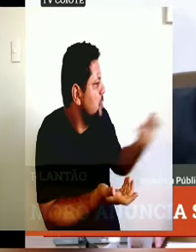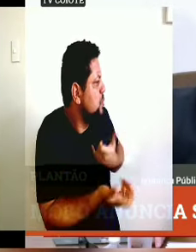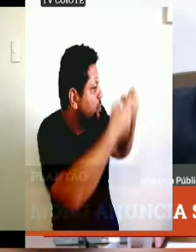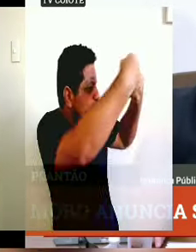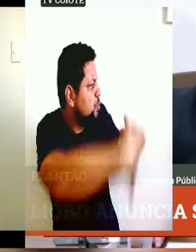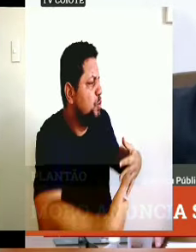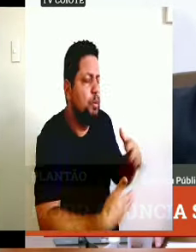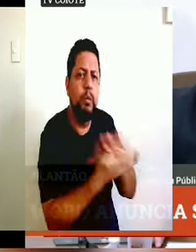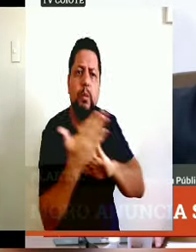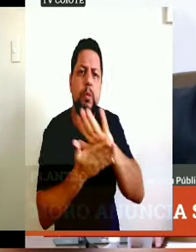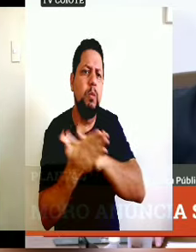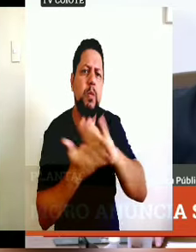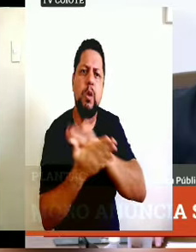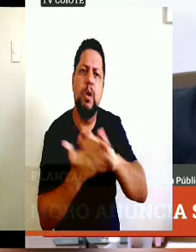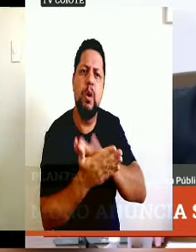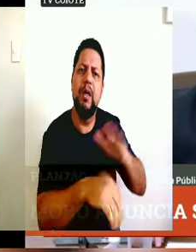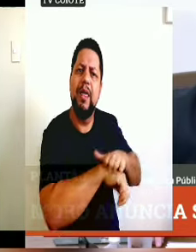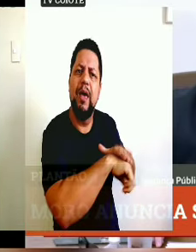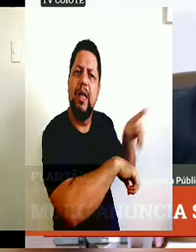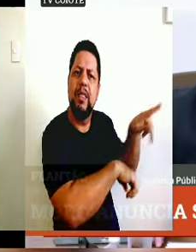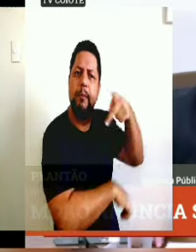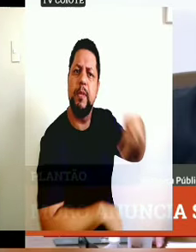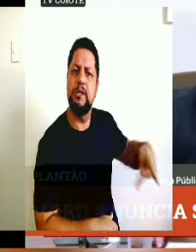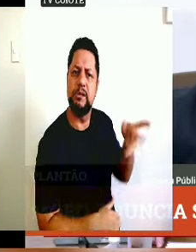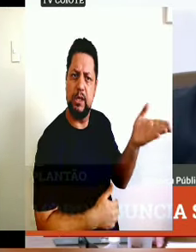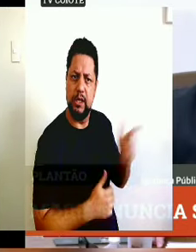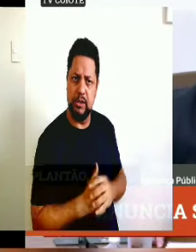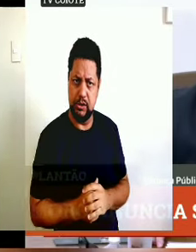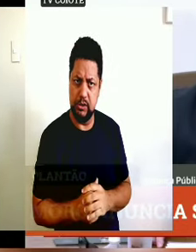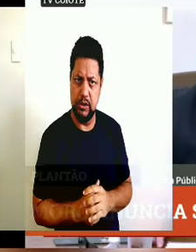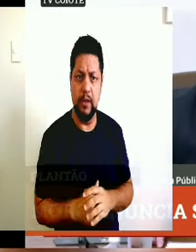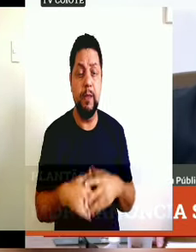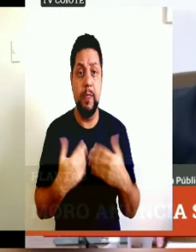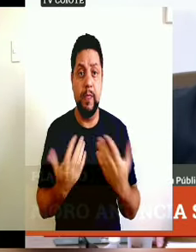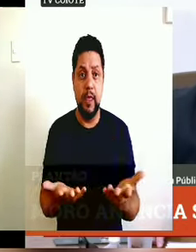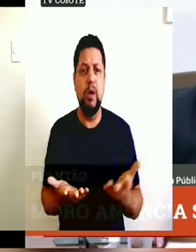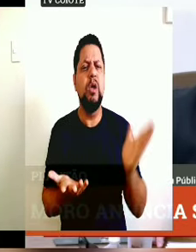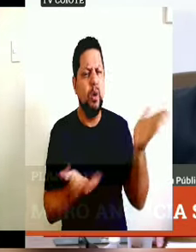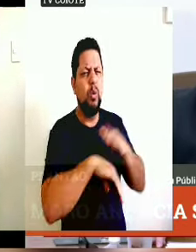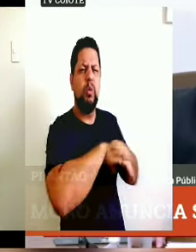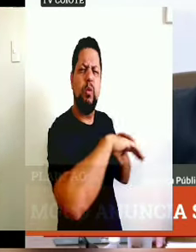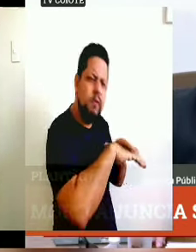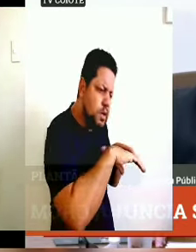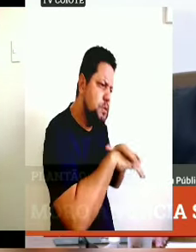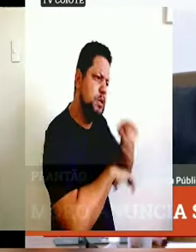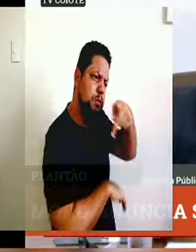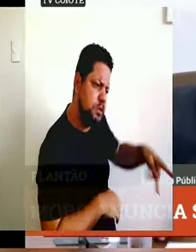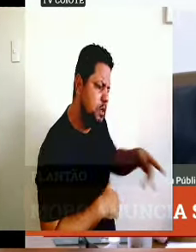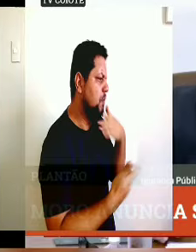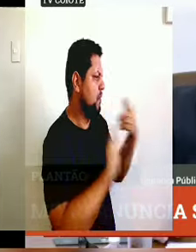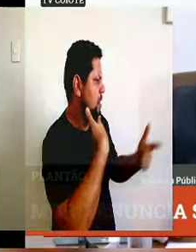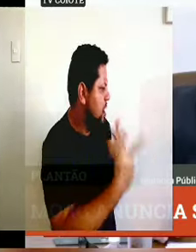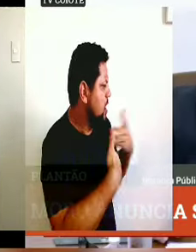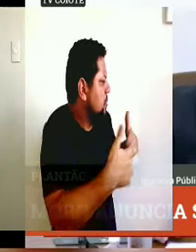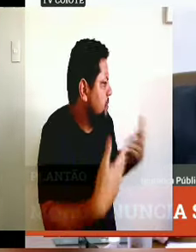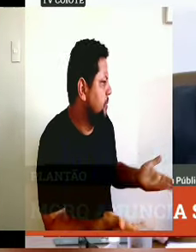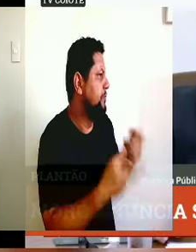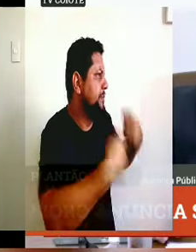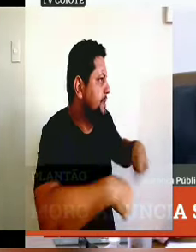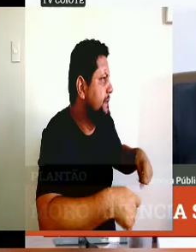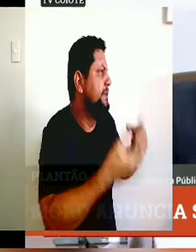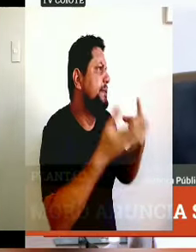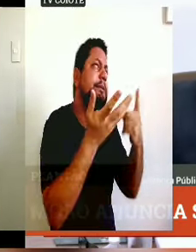fossem aceitáveis. Dialoguei muito tempo com o presidente, né, com essa possibilidade,